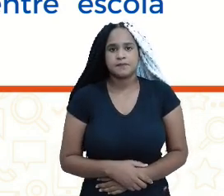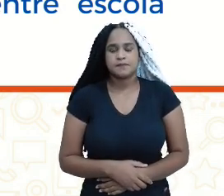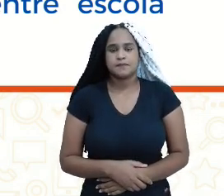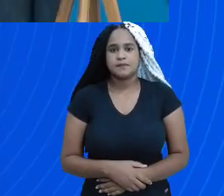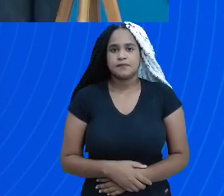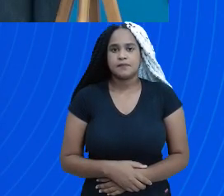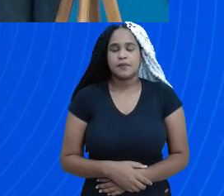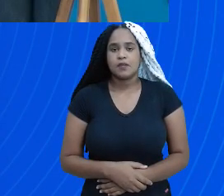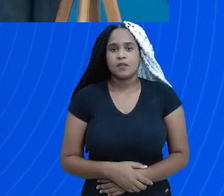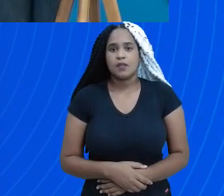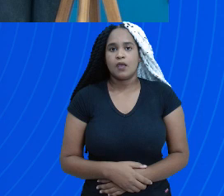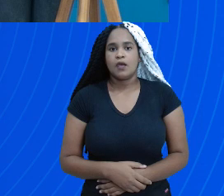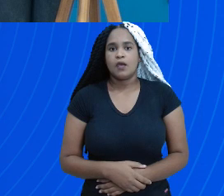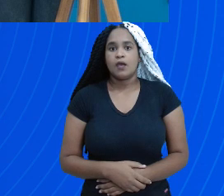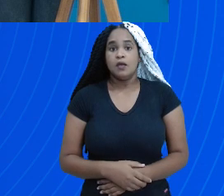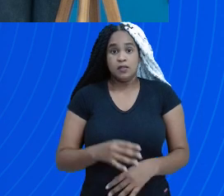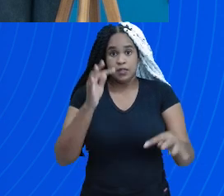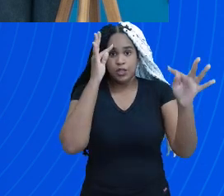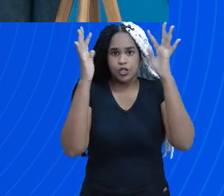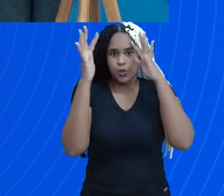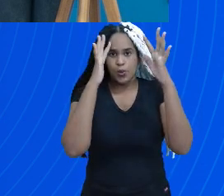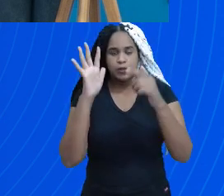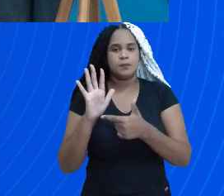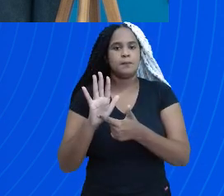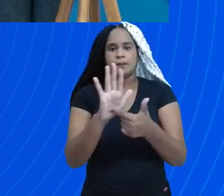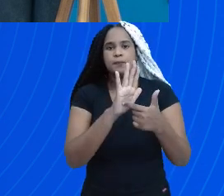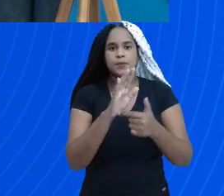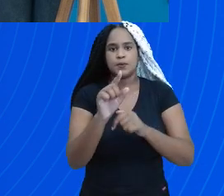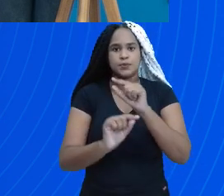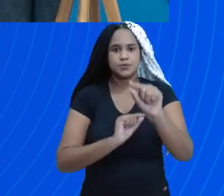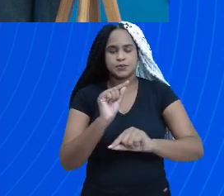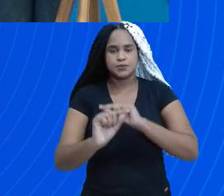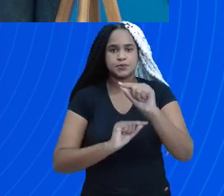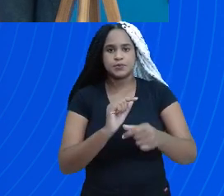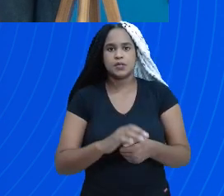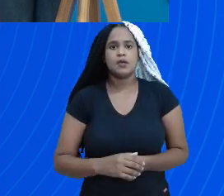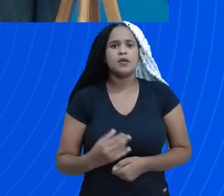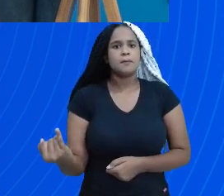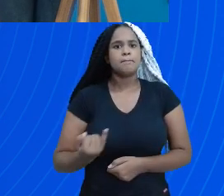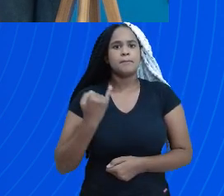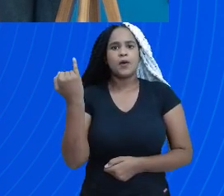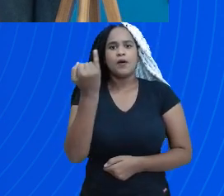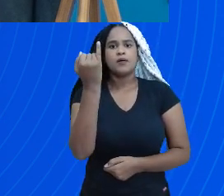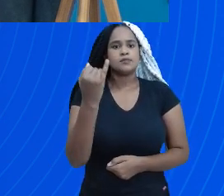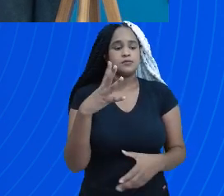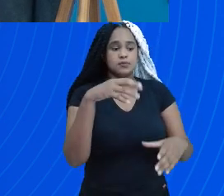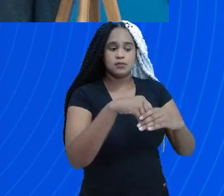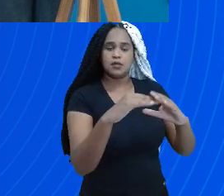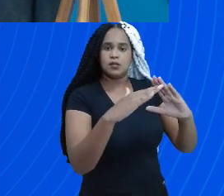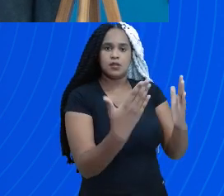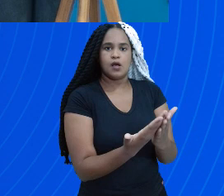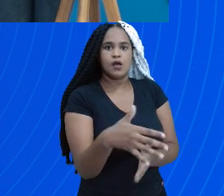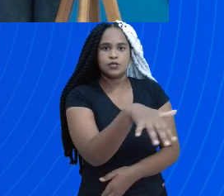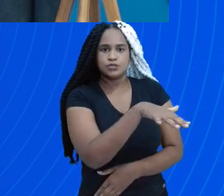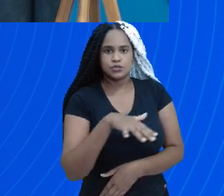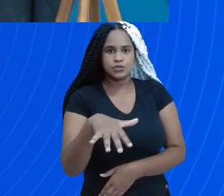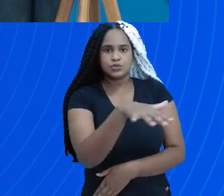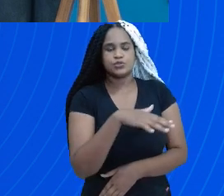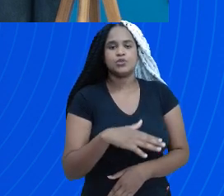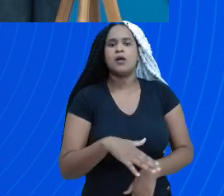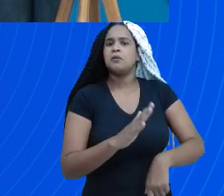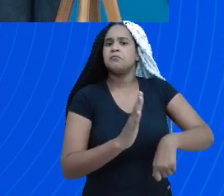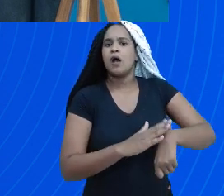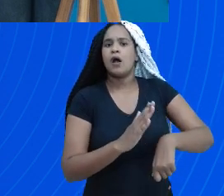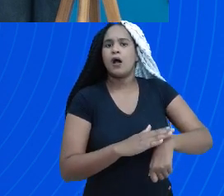experiências sobrepostas, ele traz para a gente a importância da gente estruturar dentro do contexto escolar momentos de